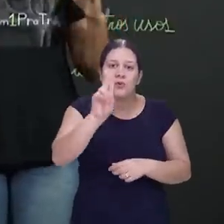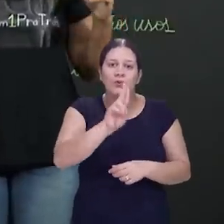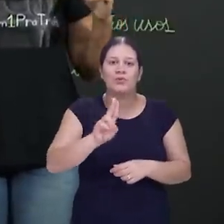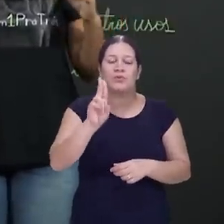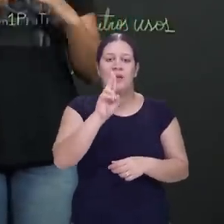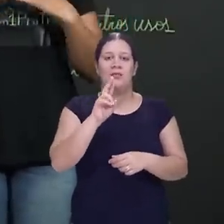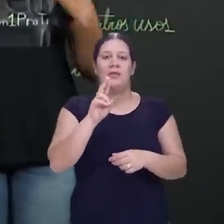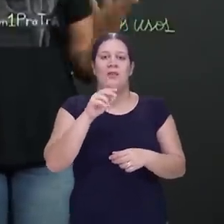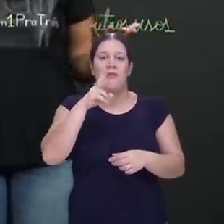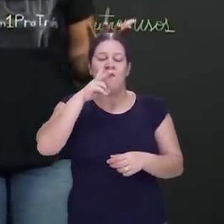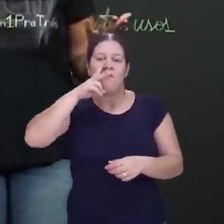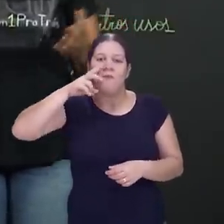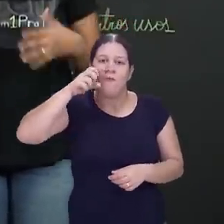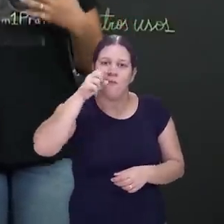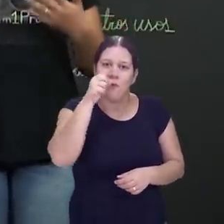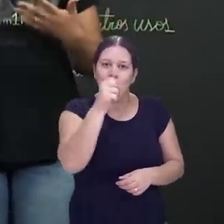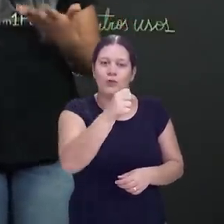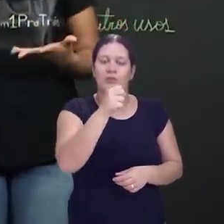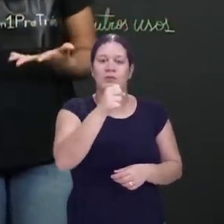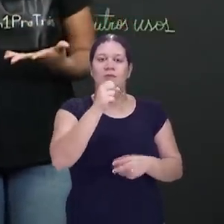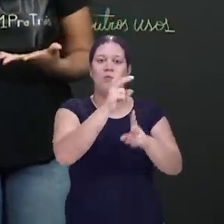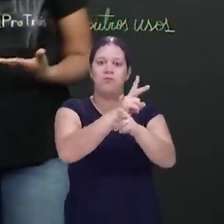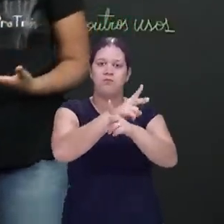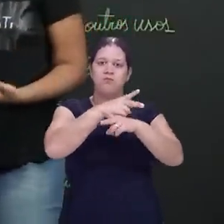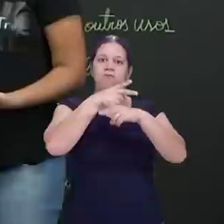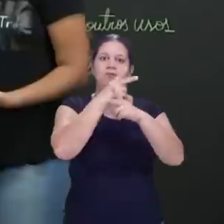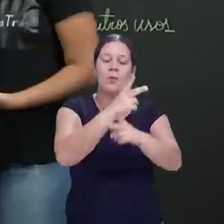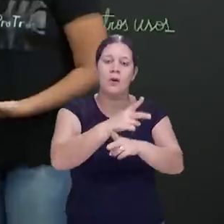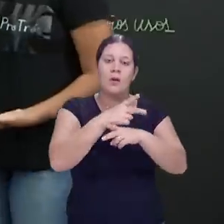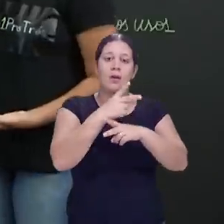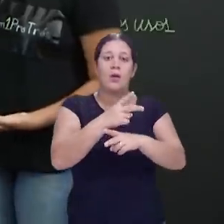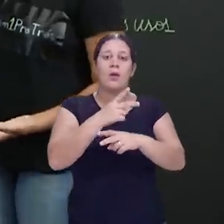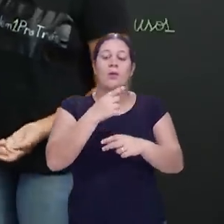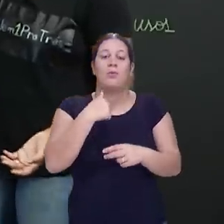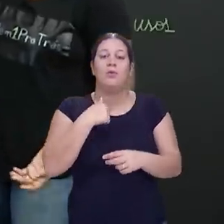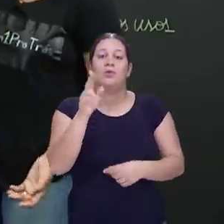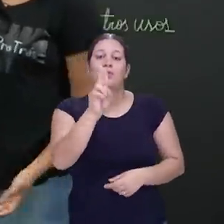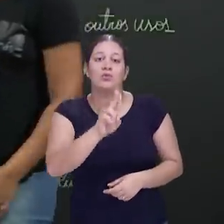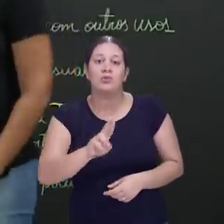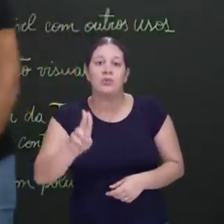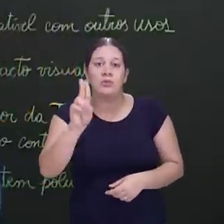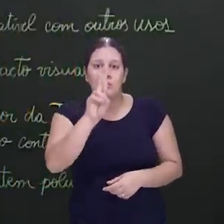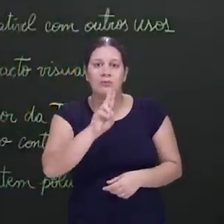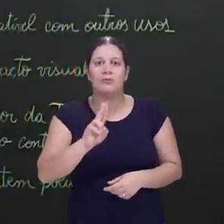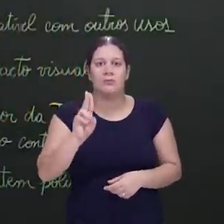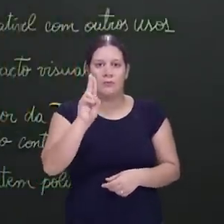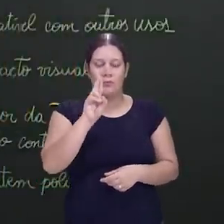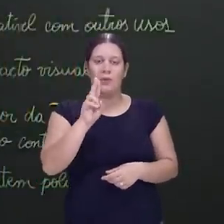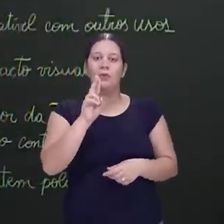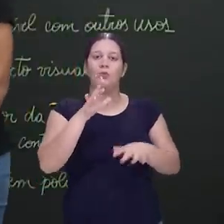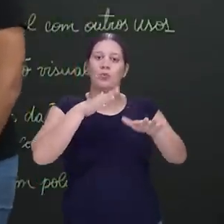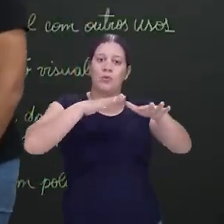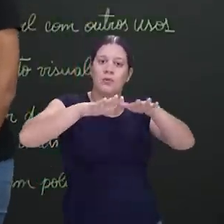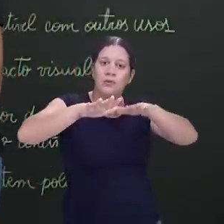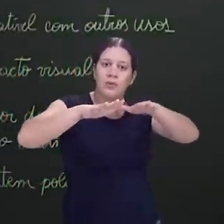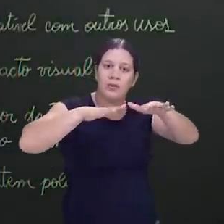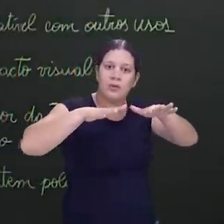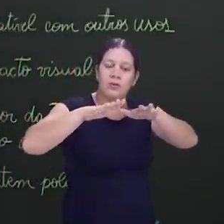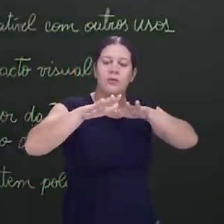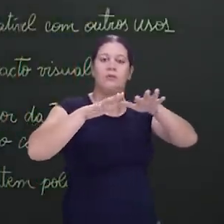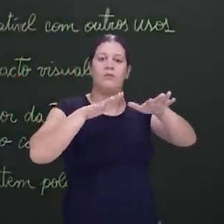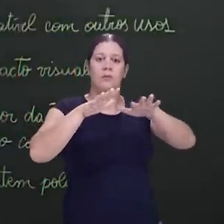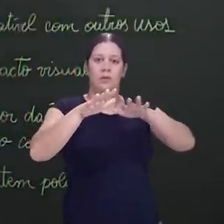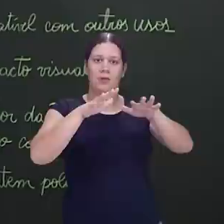uma grande velocidade de ventos, tradicionalmente, para que eu use então a energia cinética do movimento